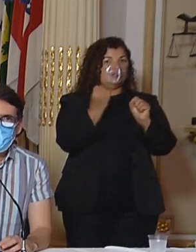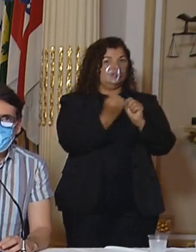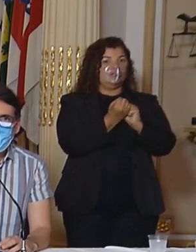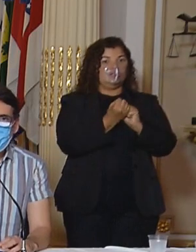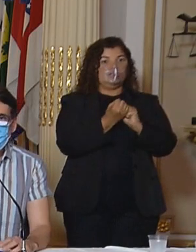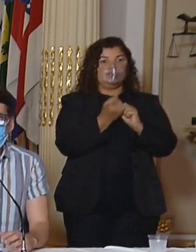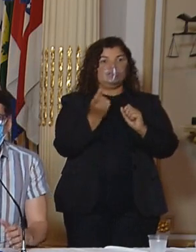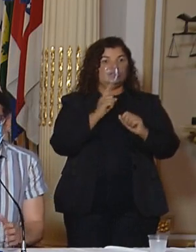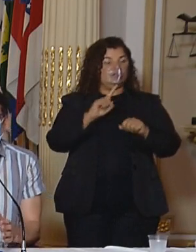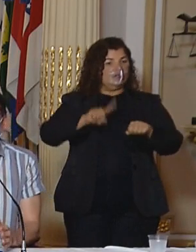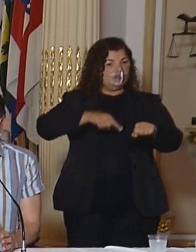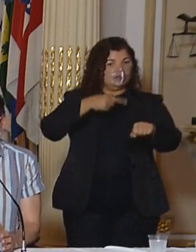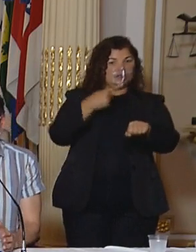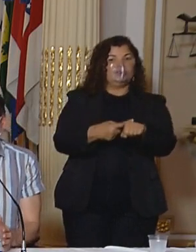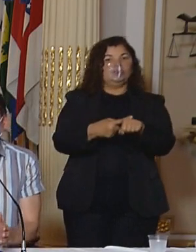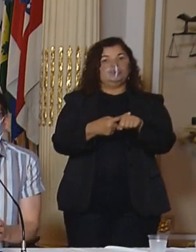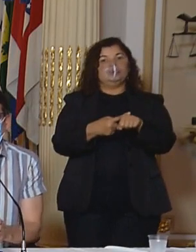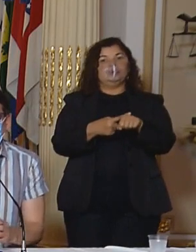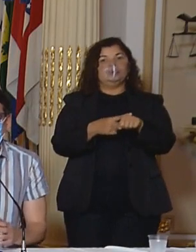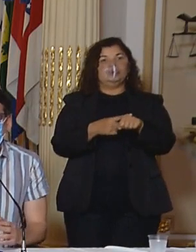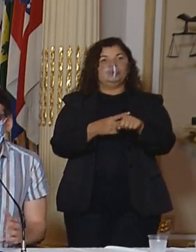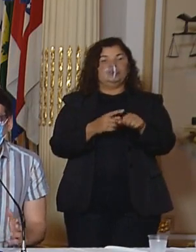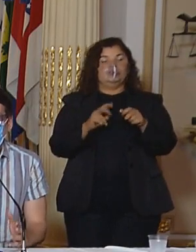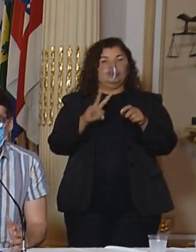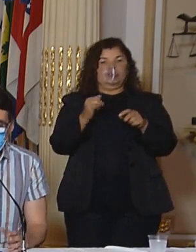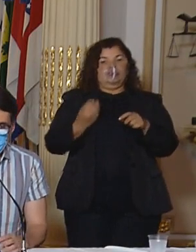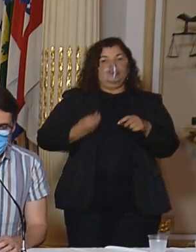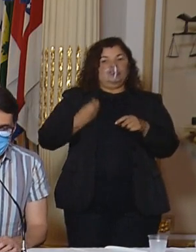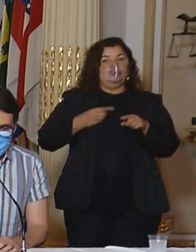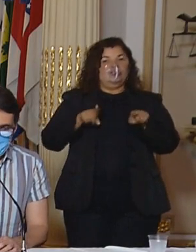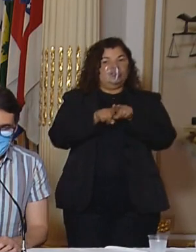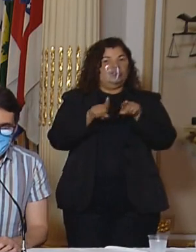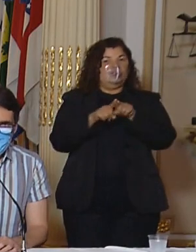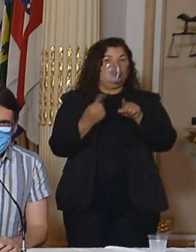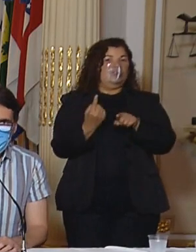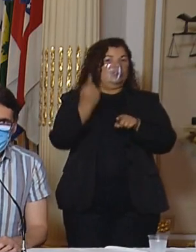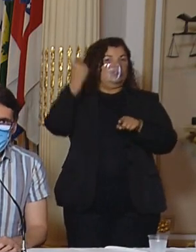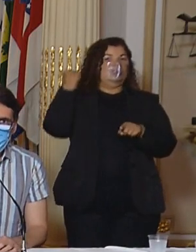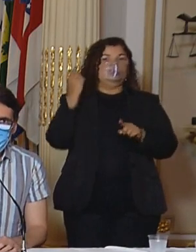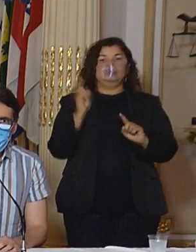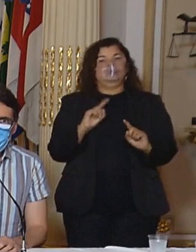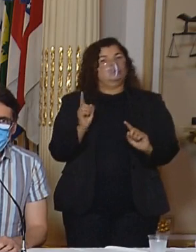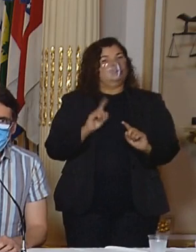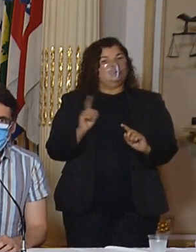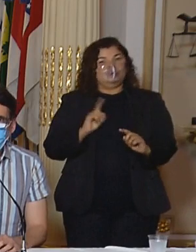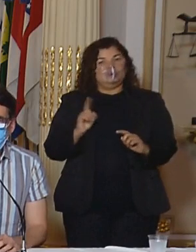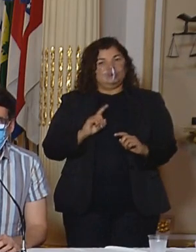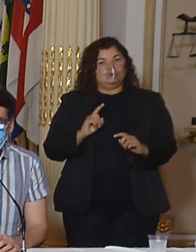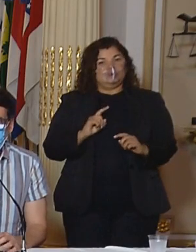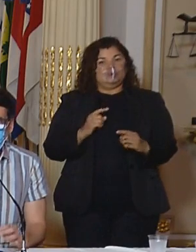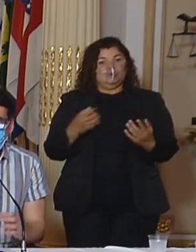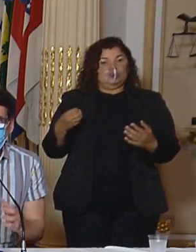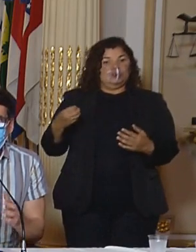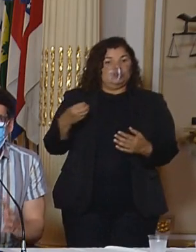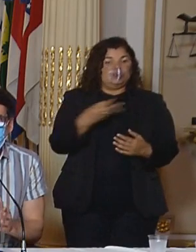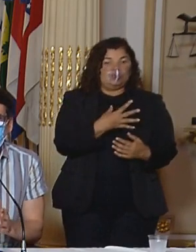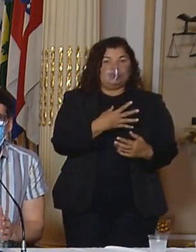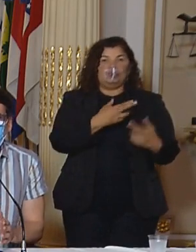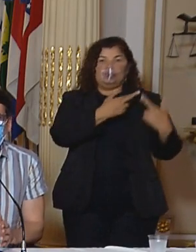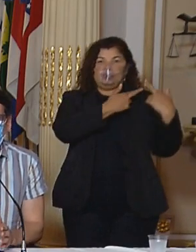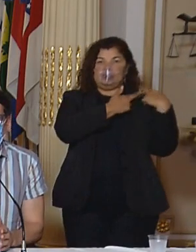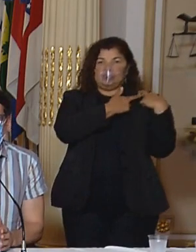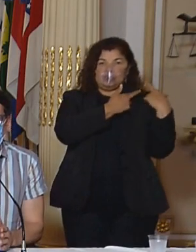para a noite que vamos viver como era antigamente. Então, o novo comportamento, o novo padrão